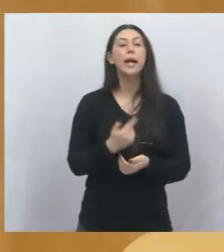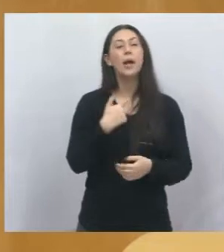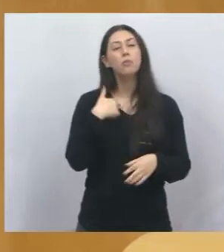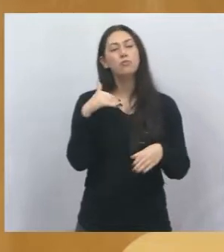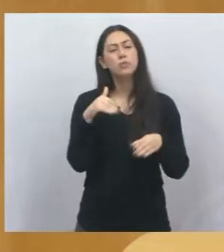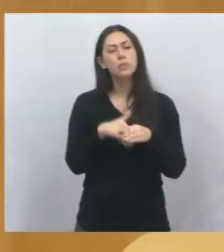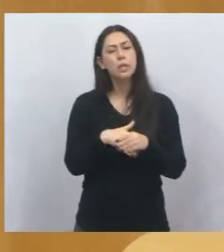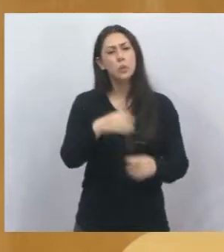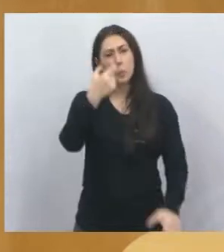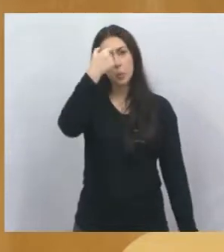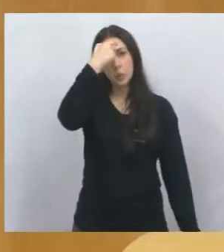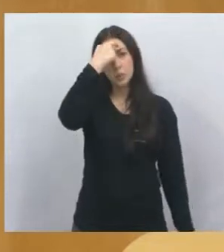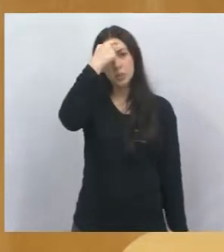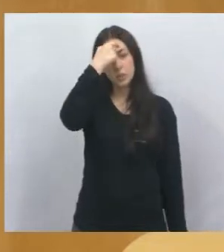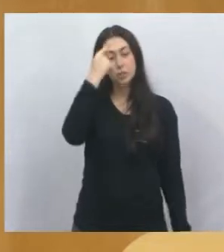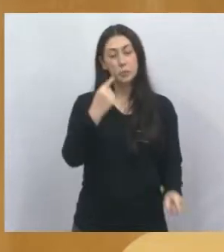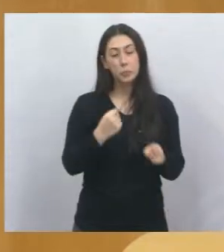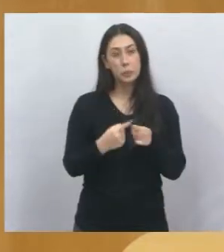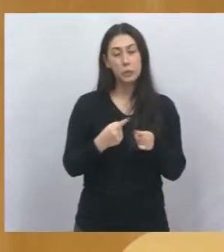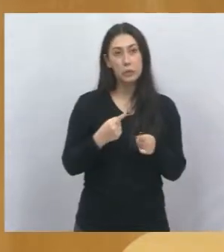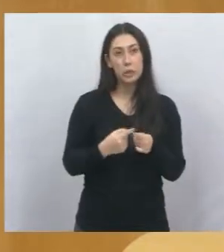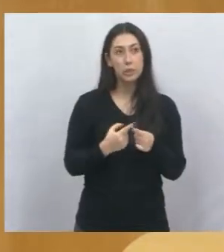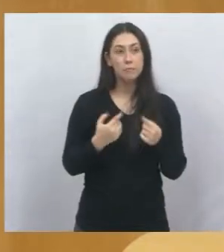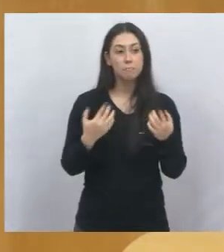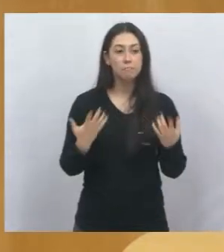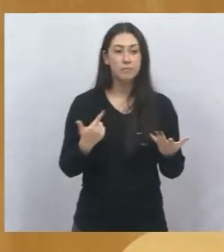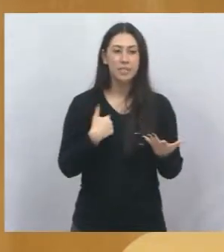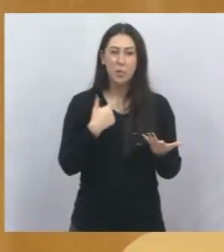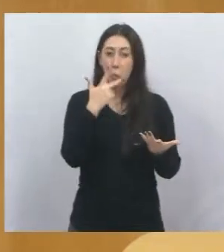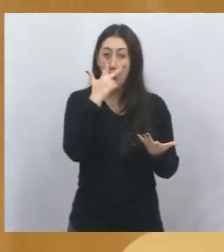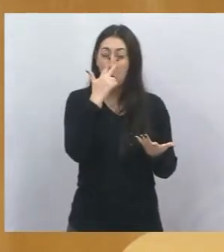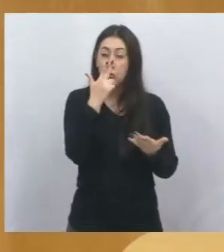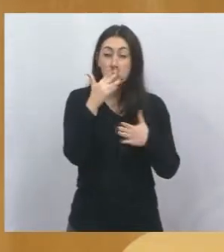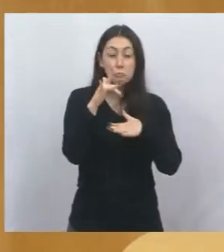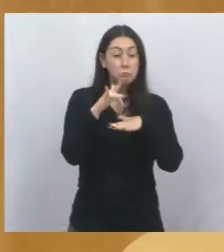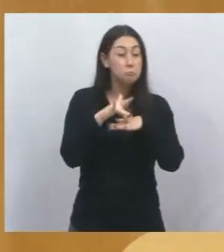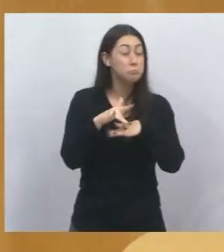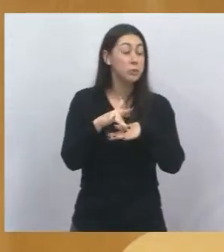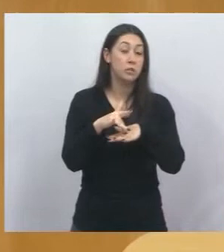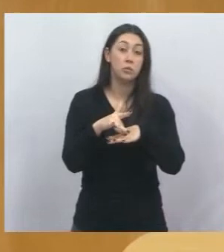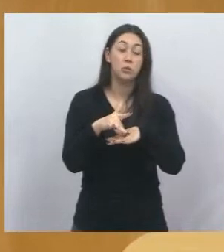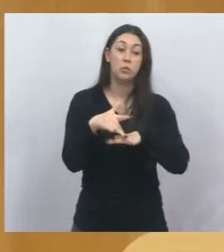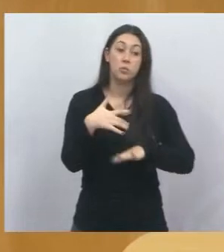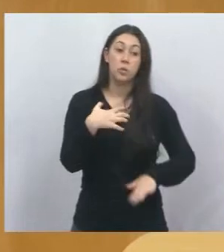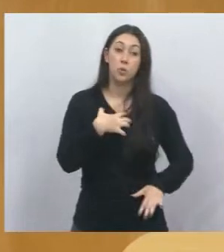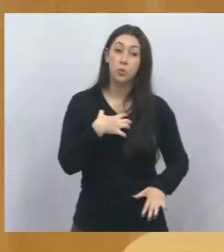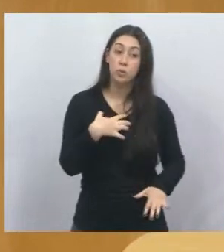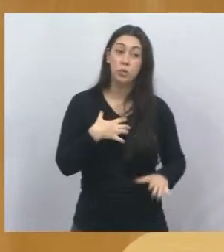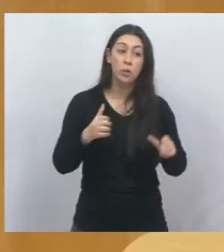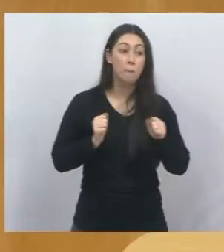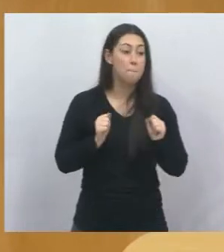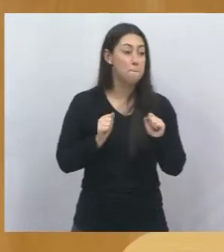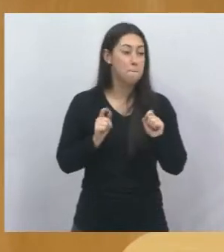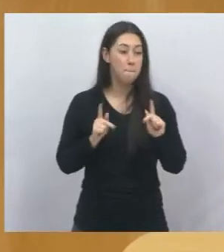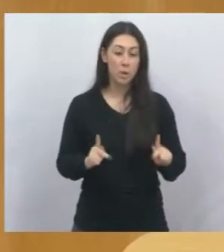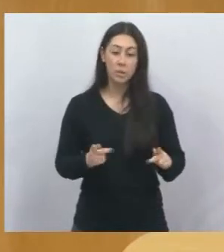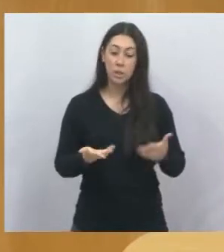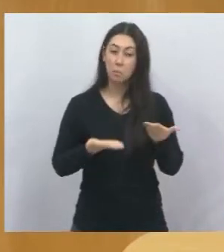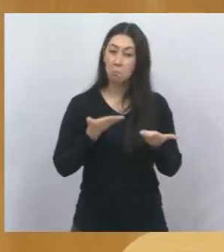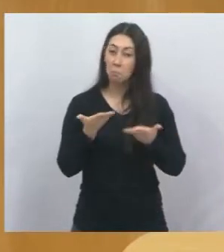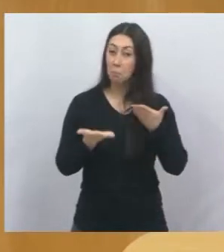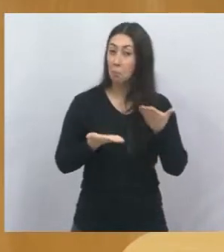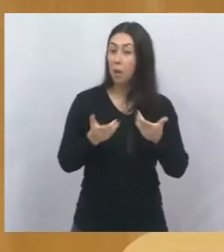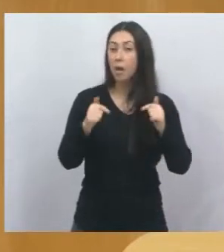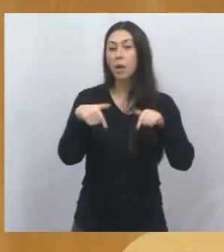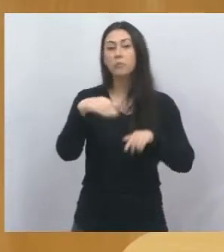Votei conscientemente no sentido de que eu acho um absurdo, né, a forma como o aposentado tem sido tratado nesse